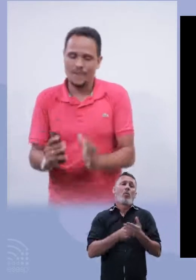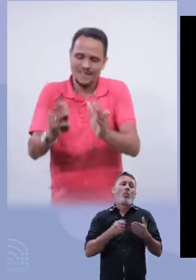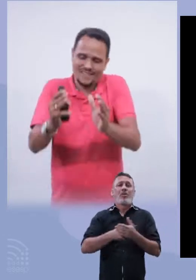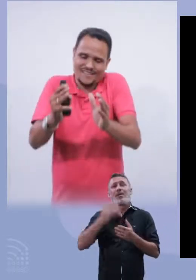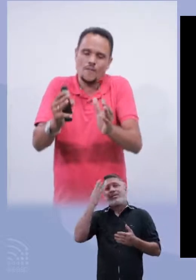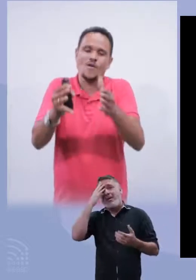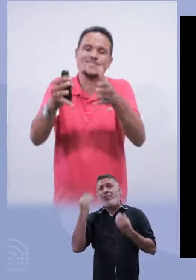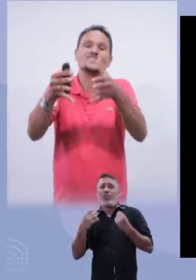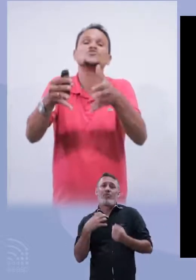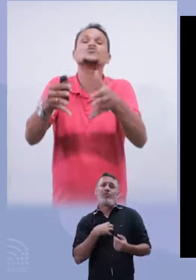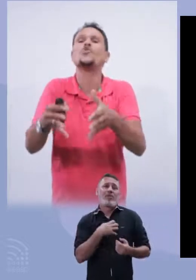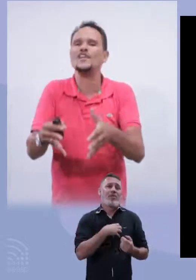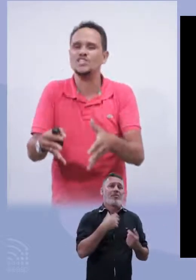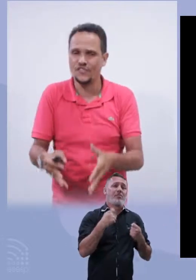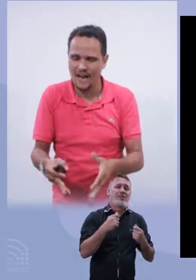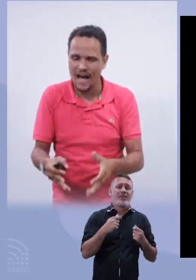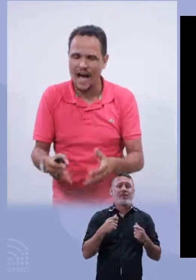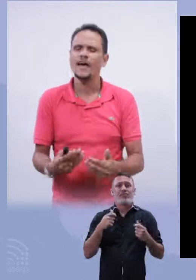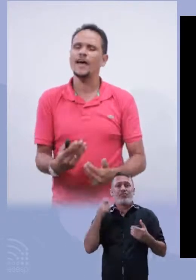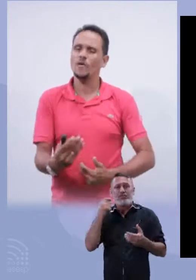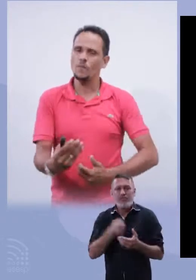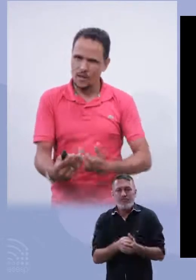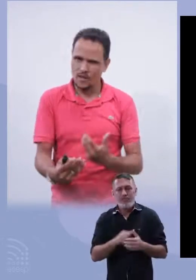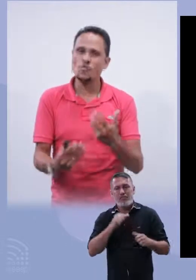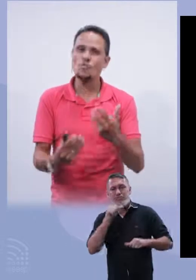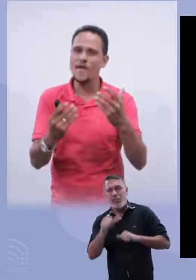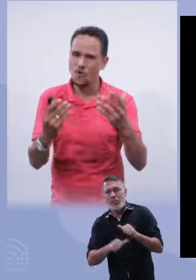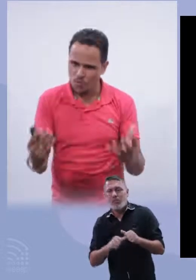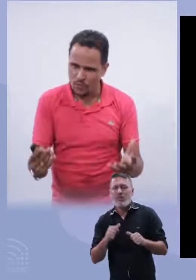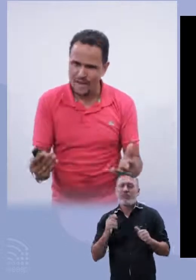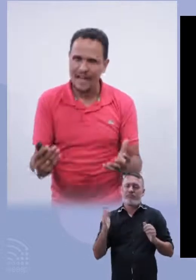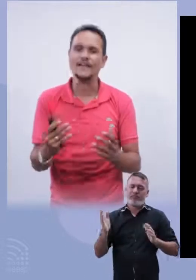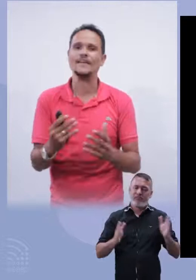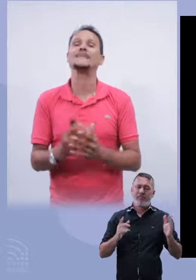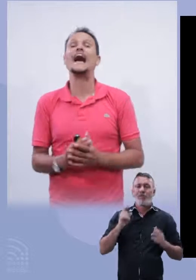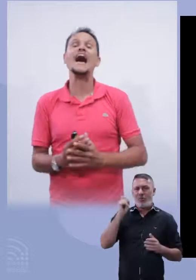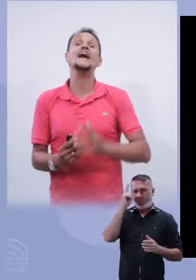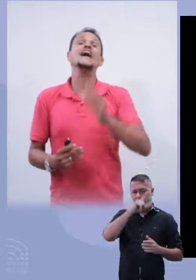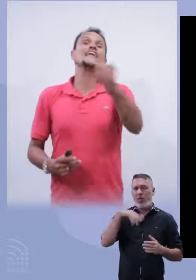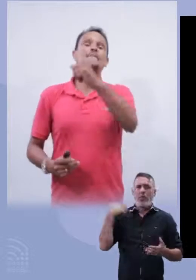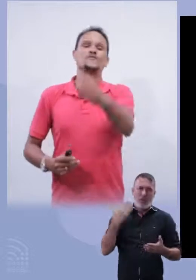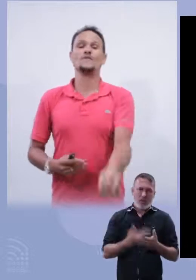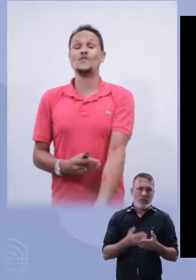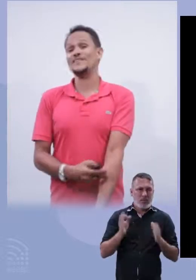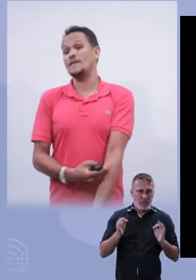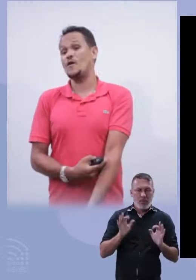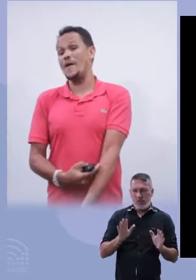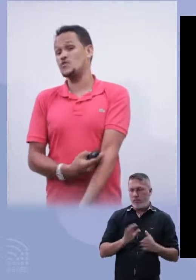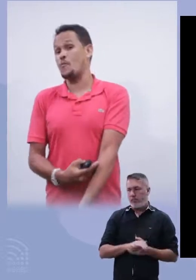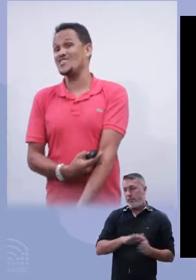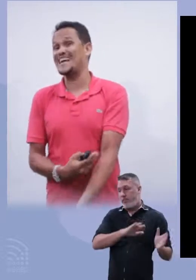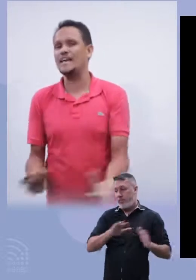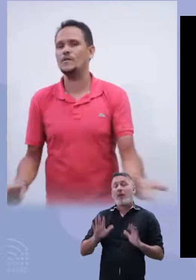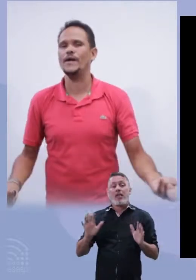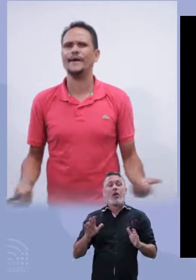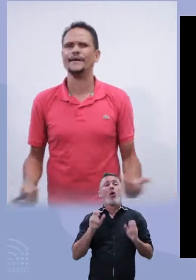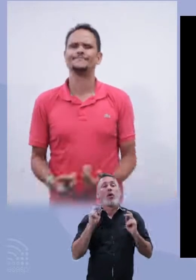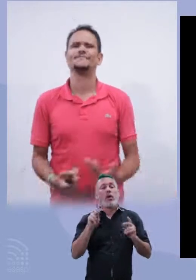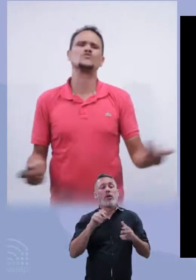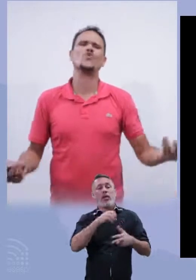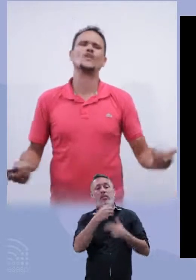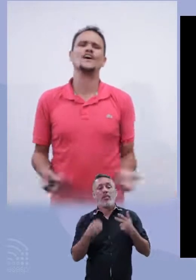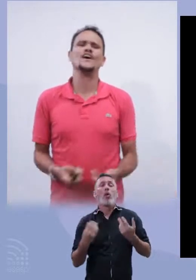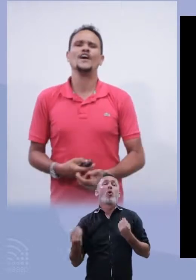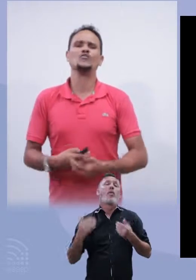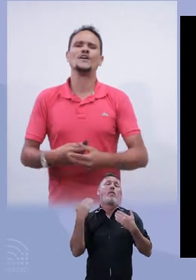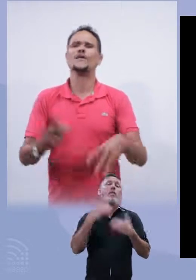ela para que ela possa se solidificar. É um período meio complicado ainda, tá? Tá, professor, mas eu quero saber como é que isso pode cair no meu Enem.